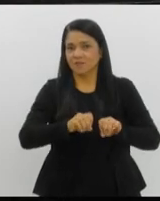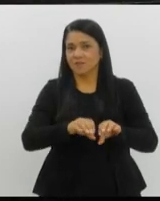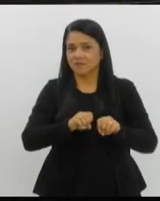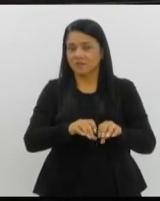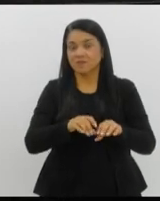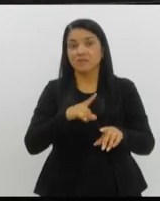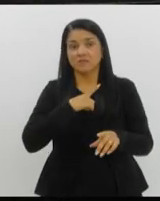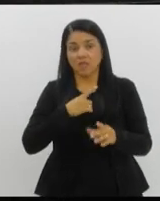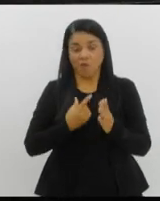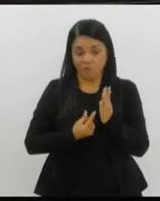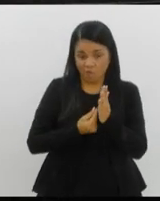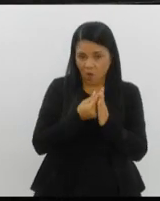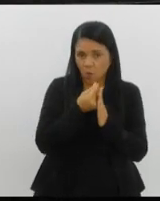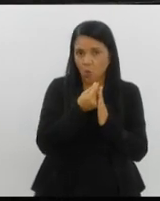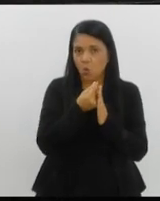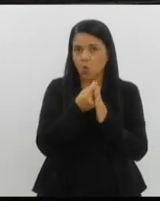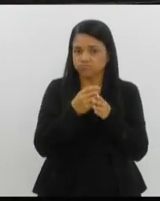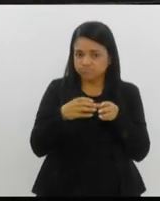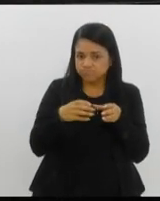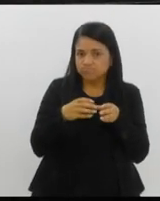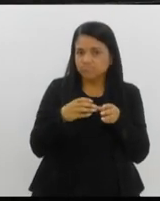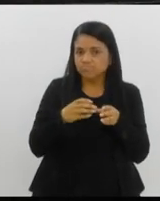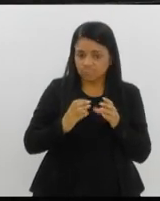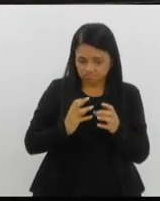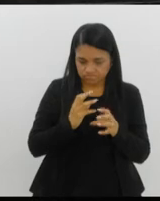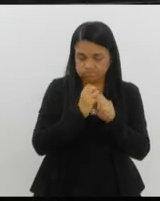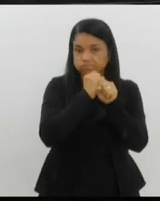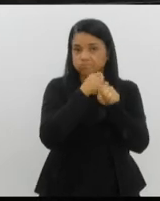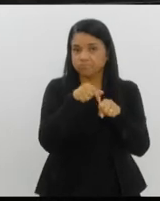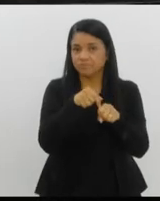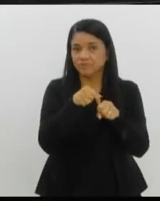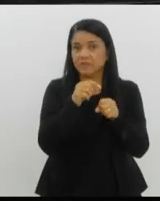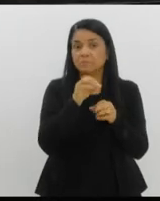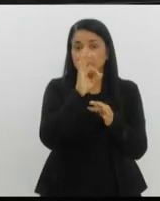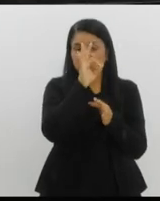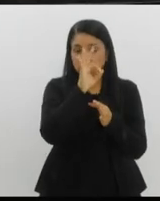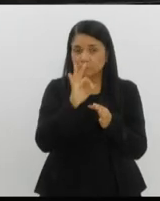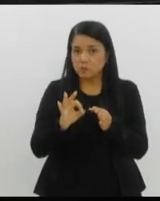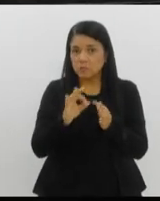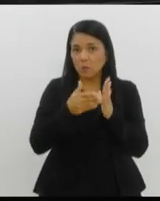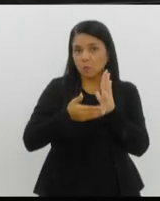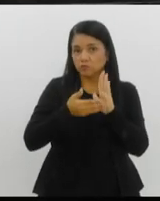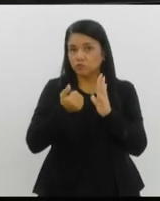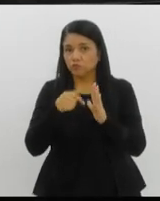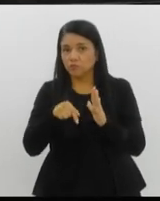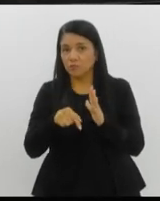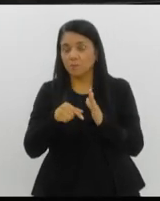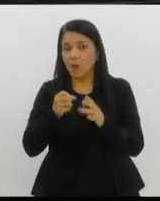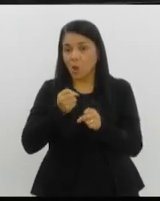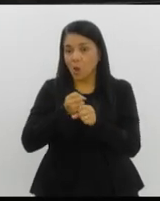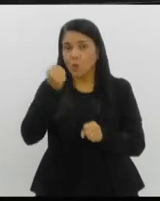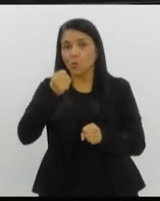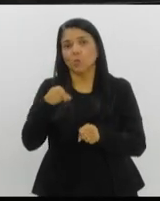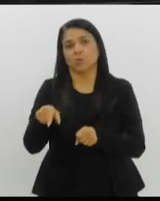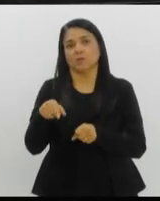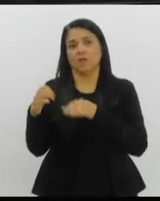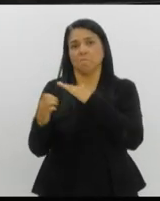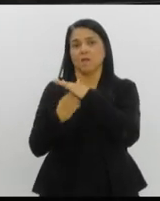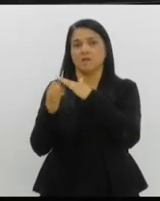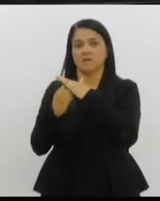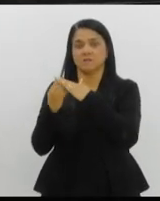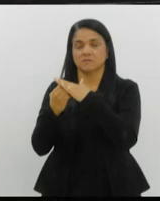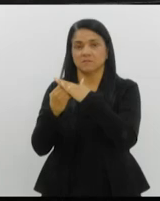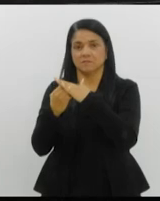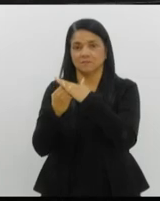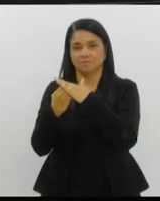valor cheio para a educação, esse valor vai ser retirado, um percentual, para garantia do lucro dessa empresa.